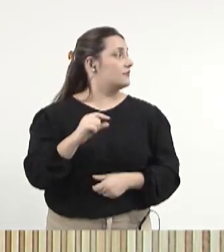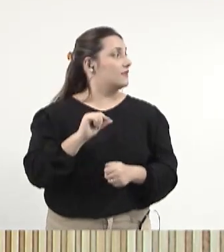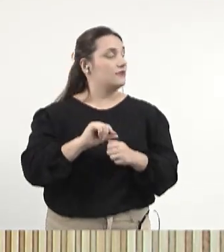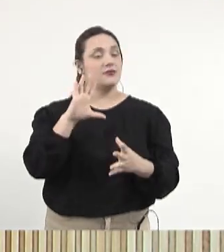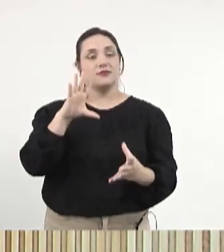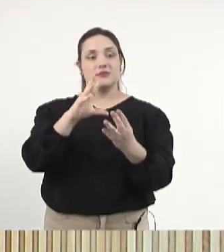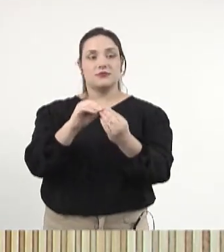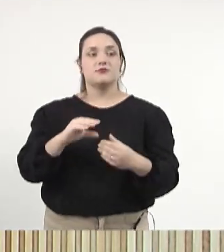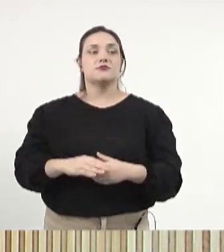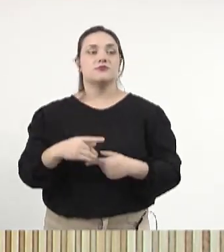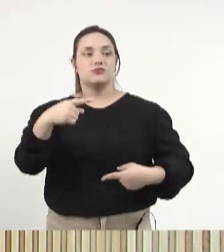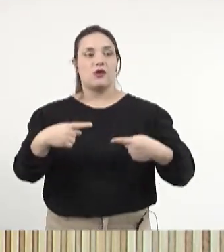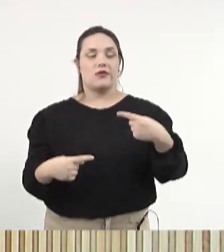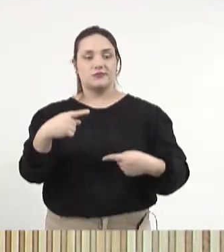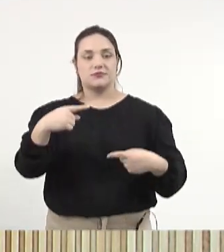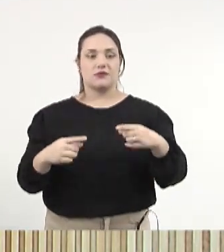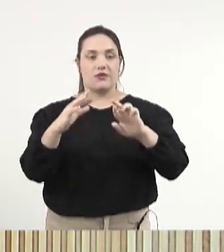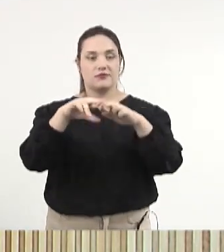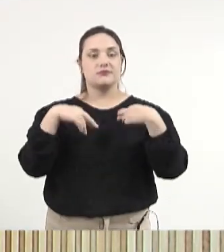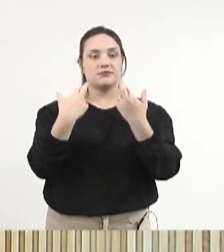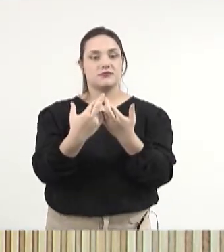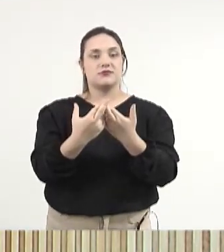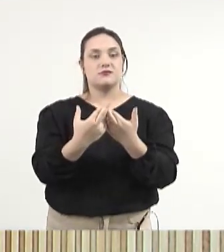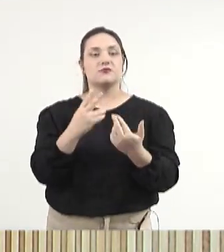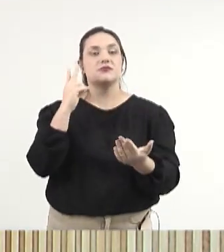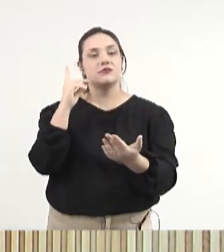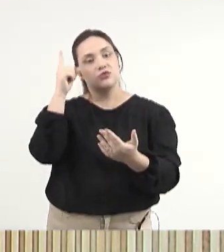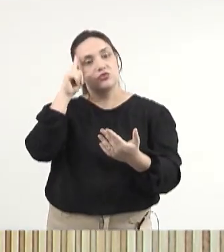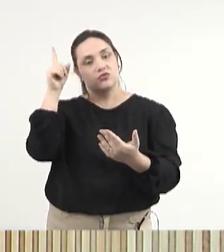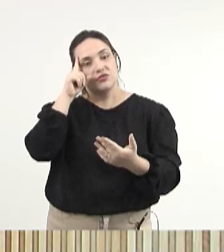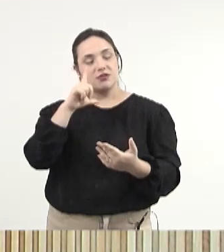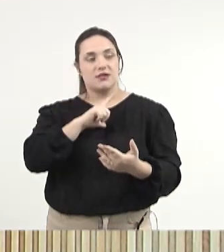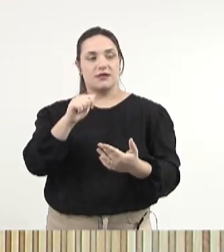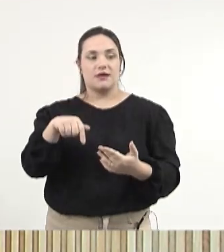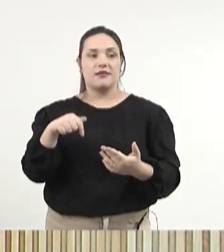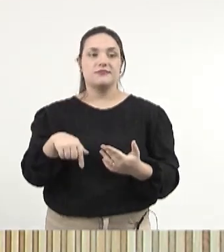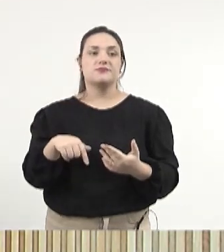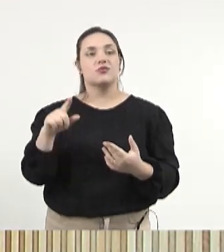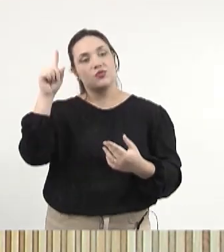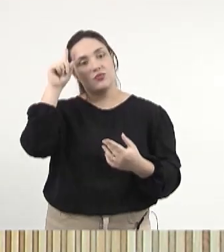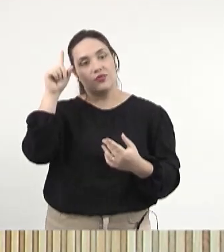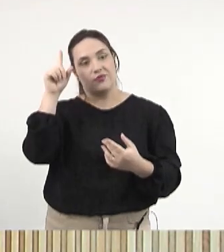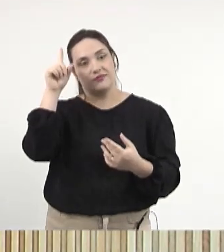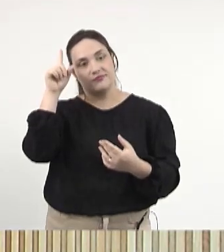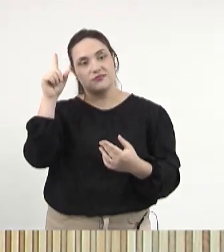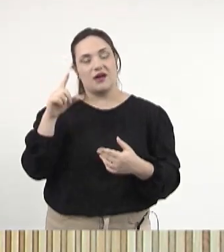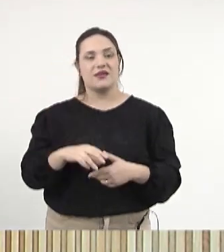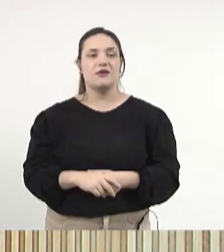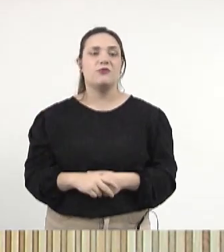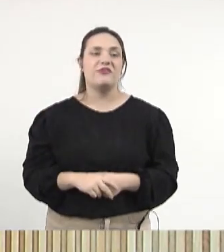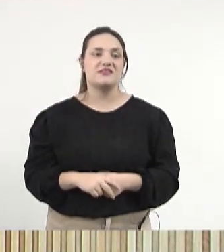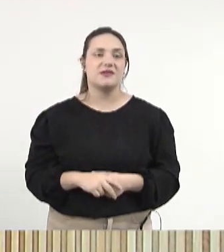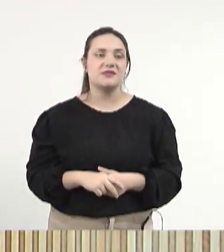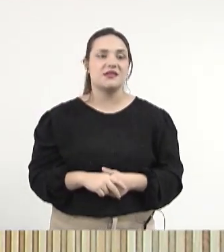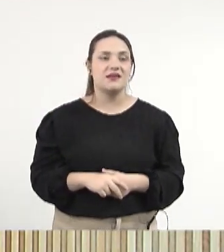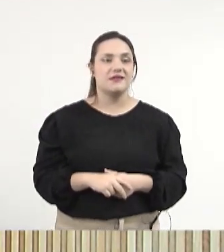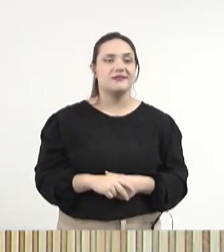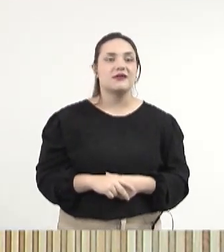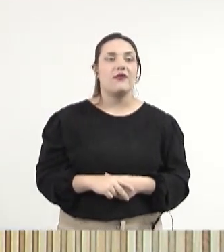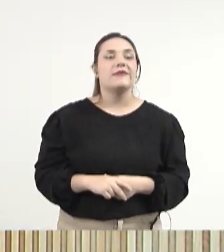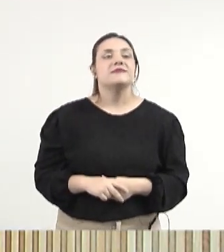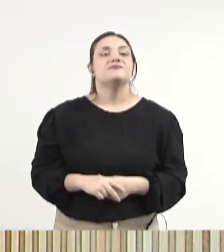das discussões na sessão plenária todo dia aqui na TV Alemes, todo dia de sessão, logo após os trabalhos dos